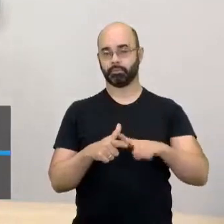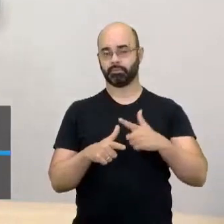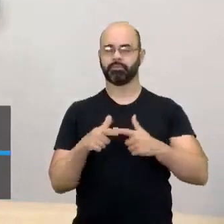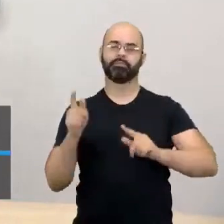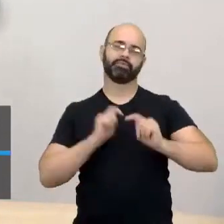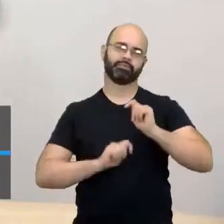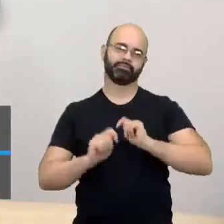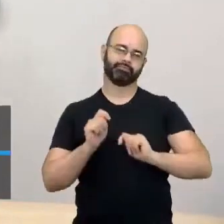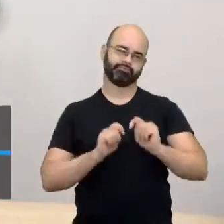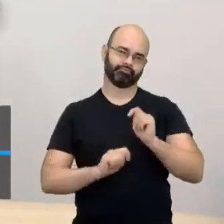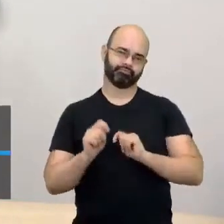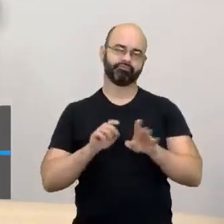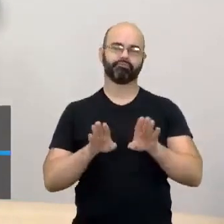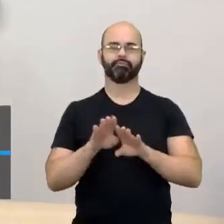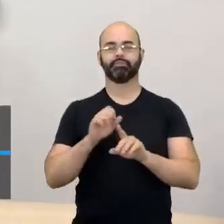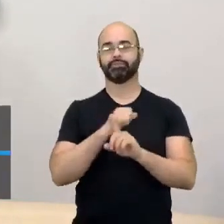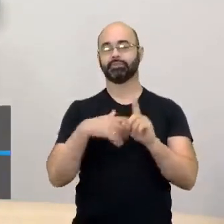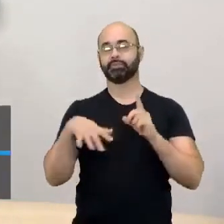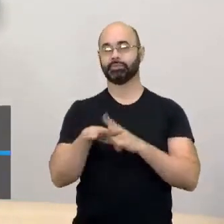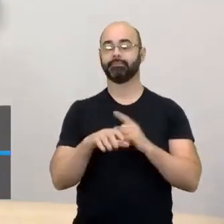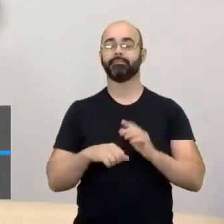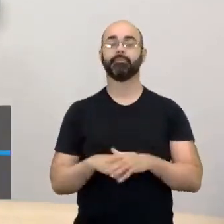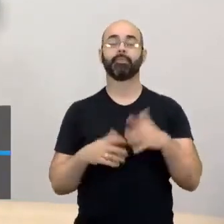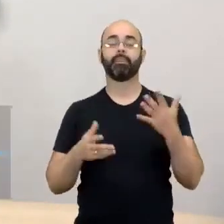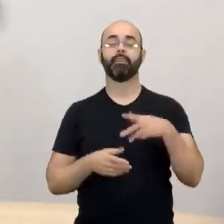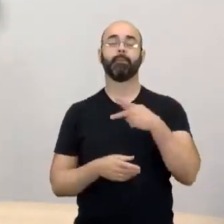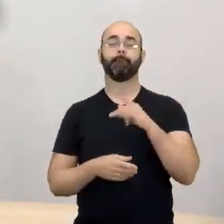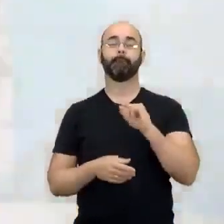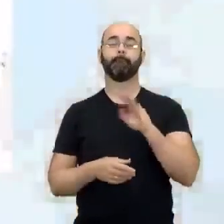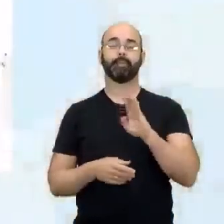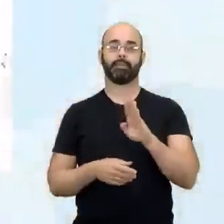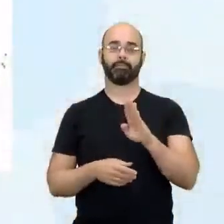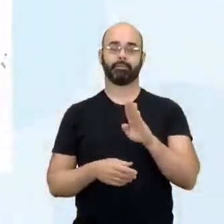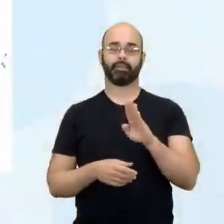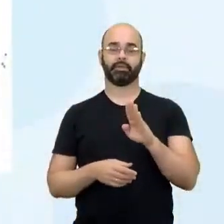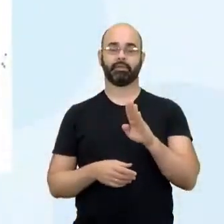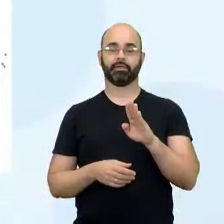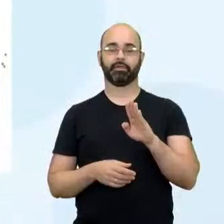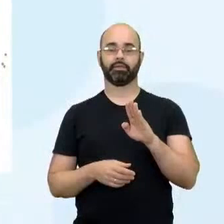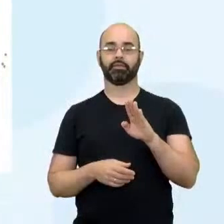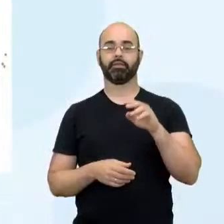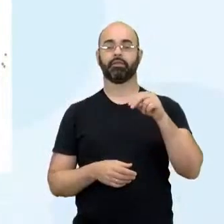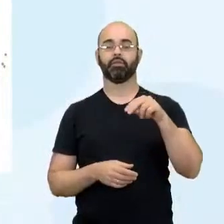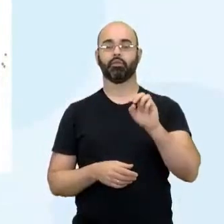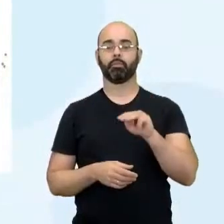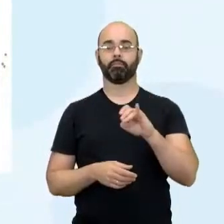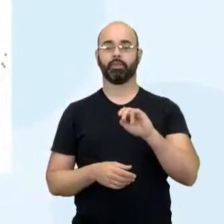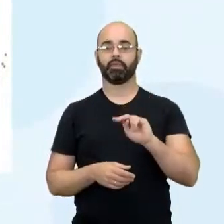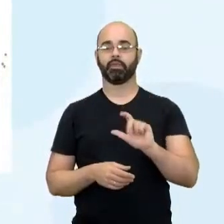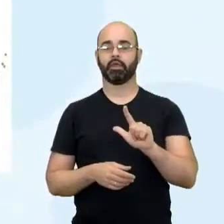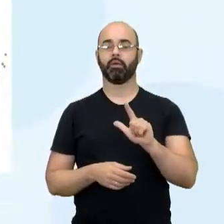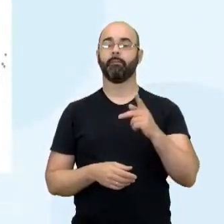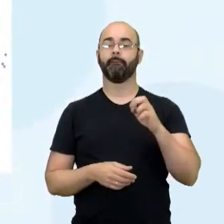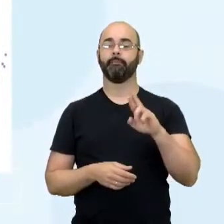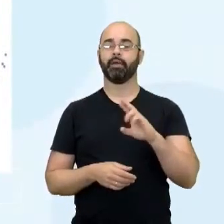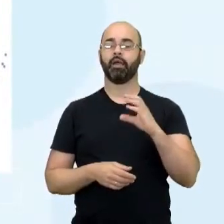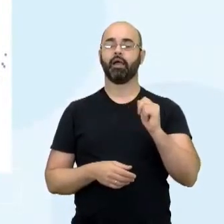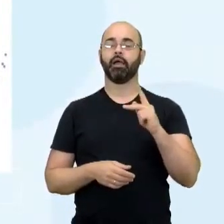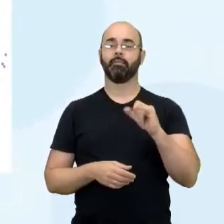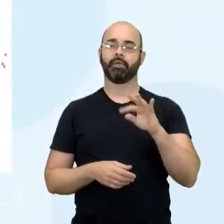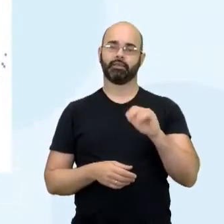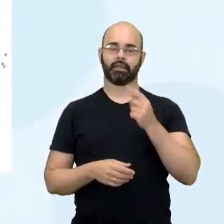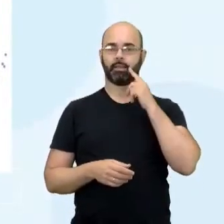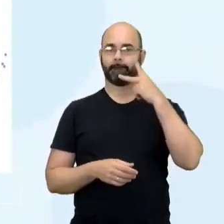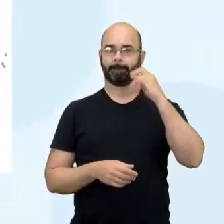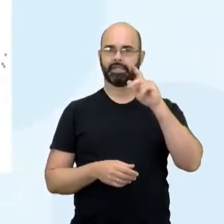no continente americano. Vamos lá para o PIB nominal per capita, né? Quando falamos PIB nominal per capita, é a divisão do total do